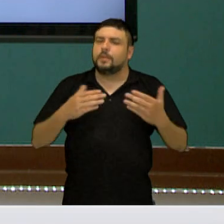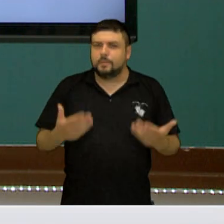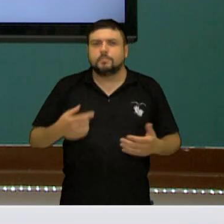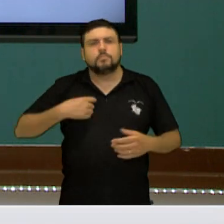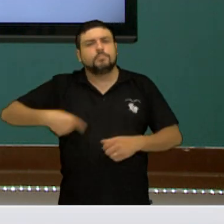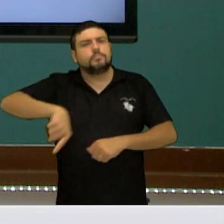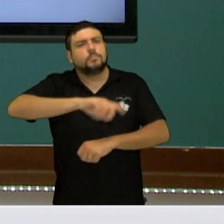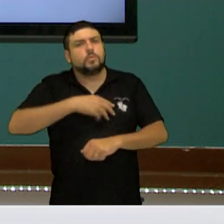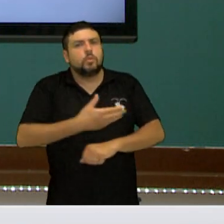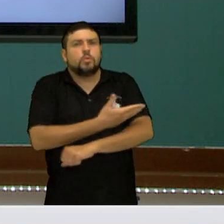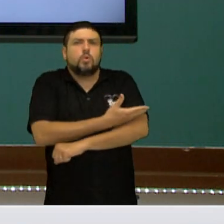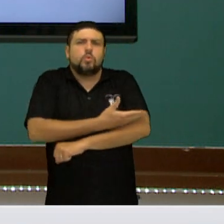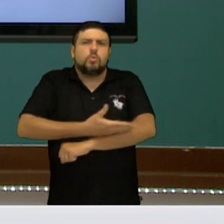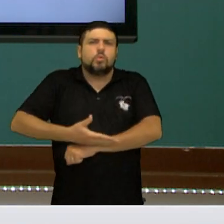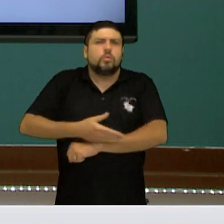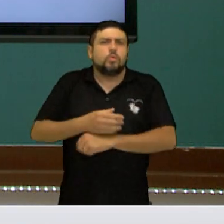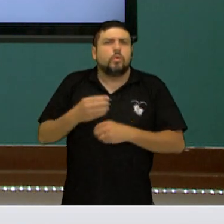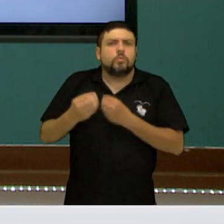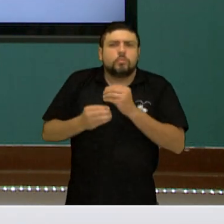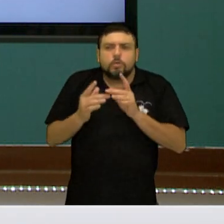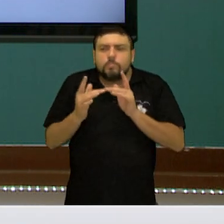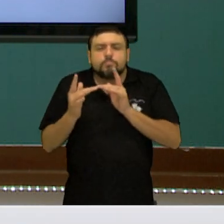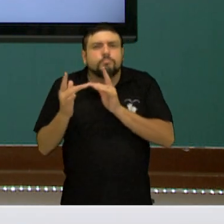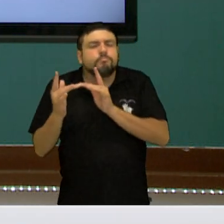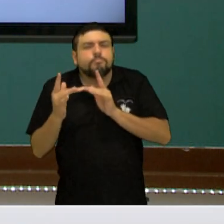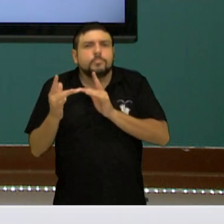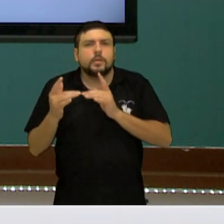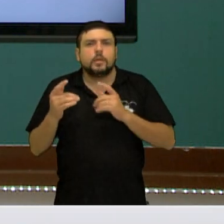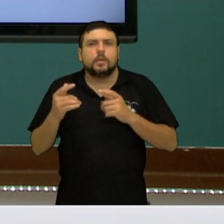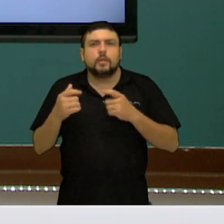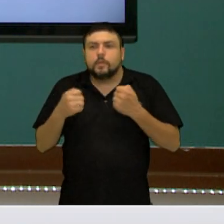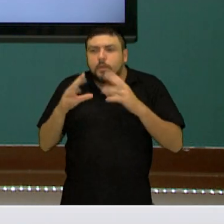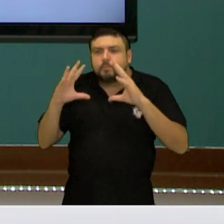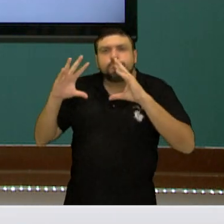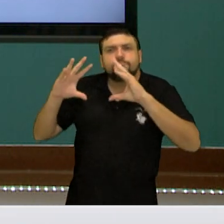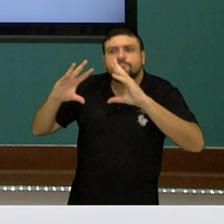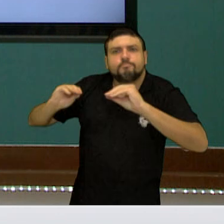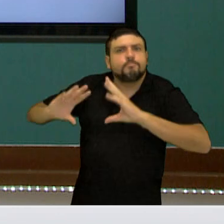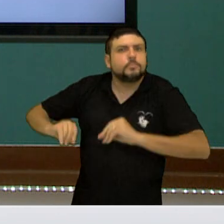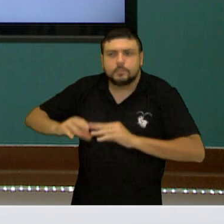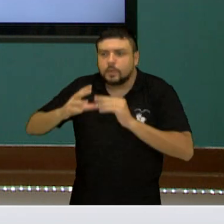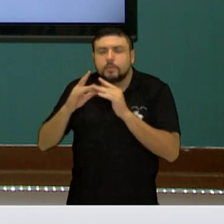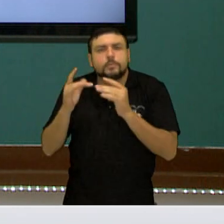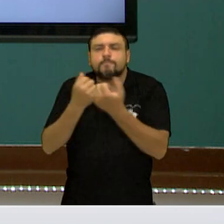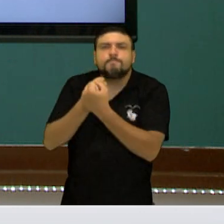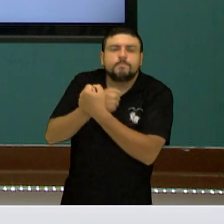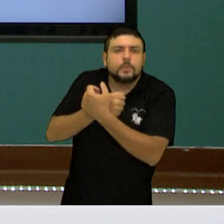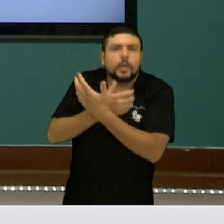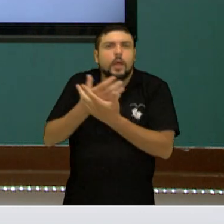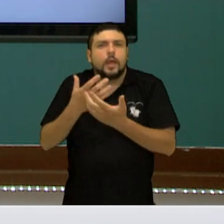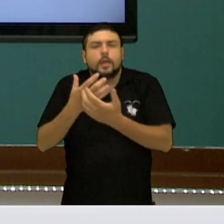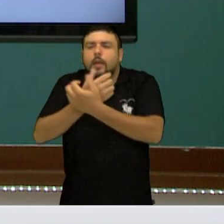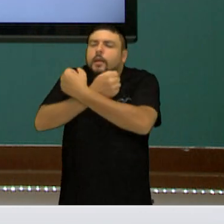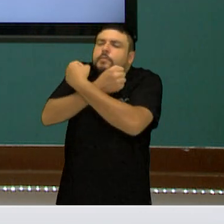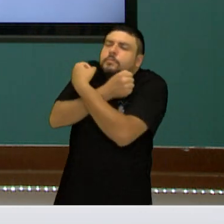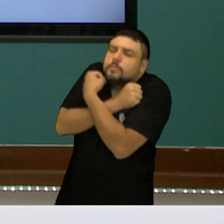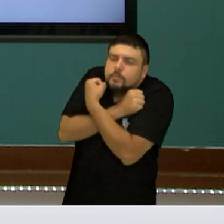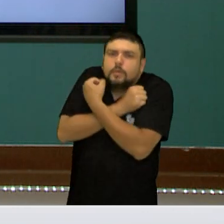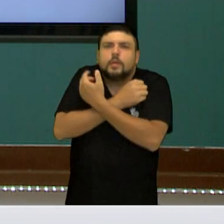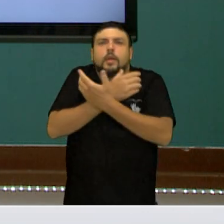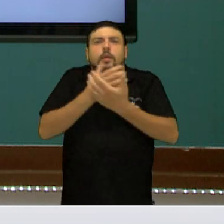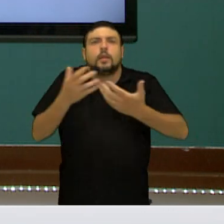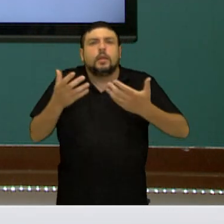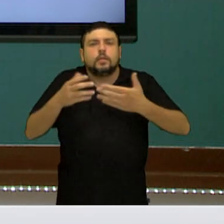nos cumprimentar nos encostando, né? A gente precisa pegar no outro, ter o toque. É um abraço,